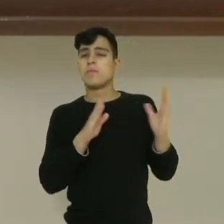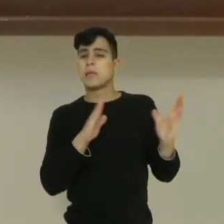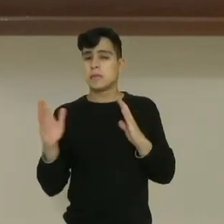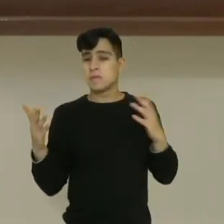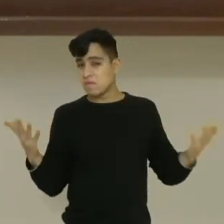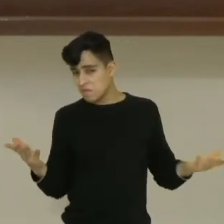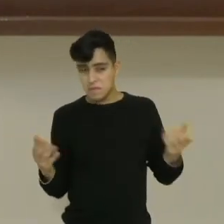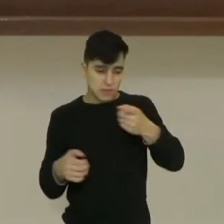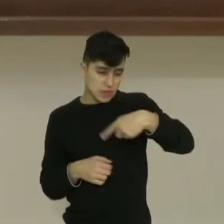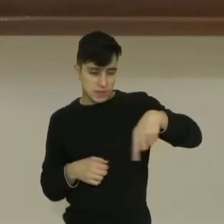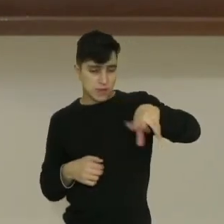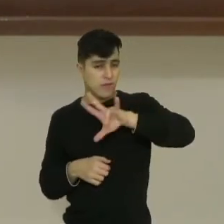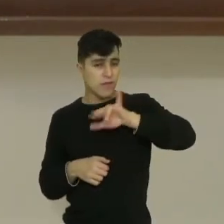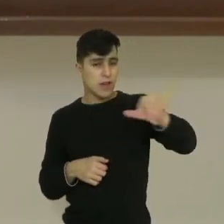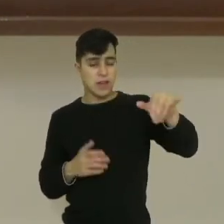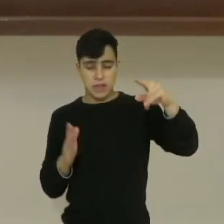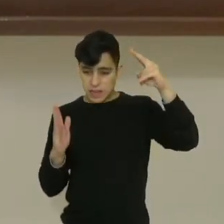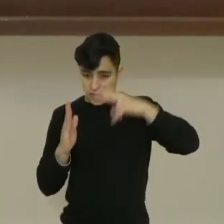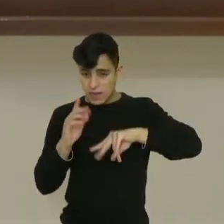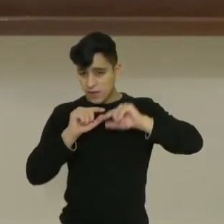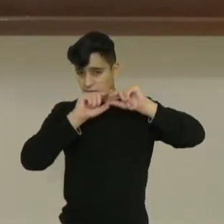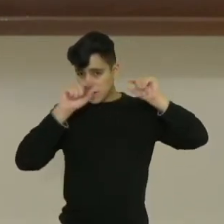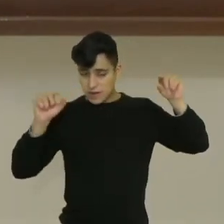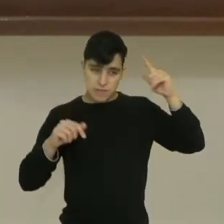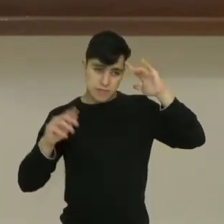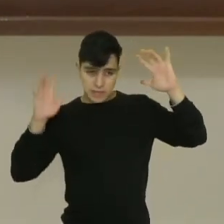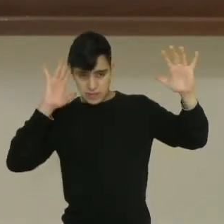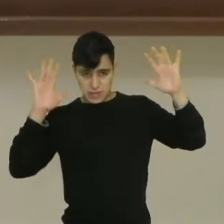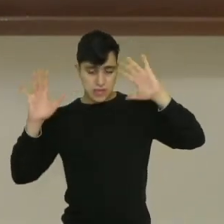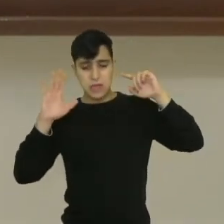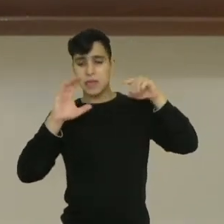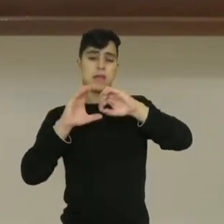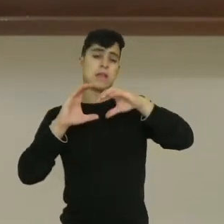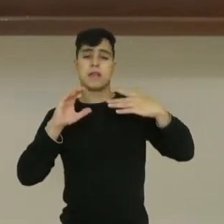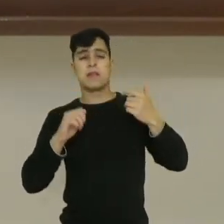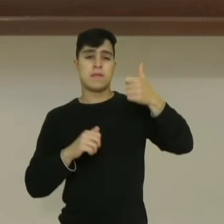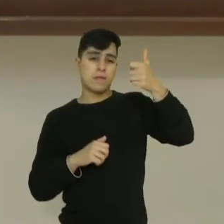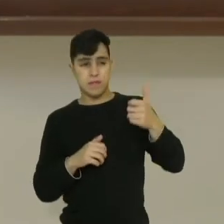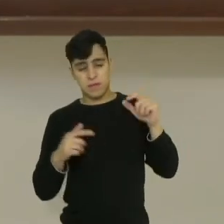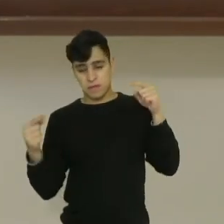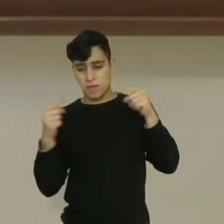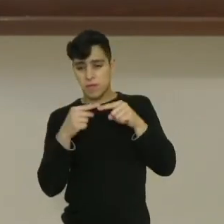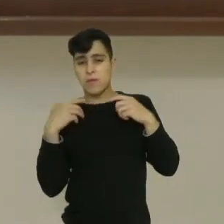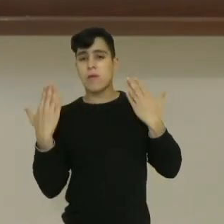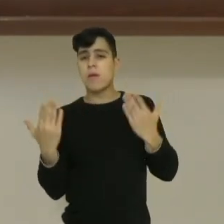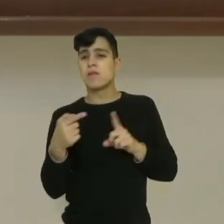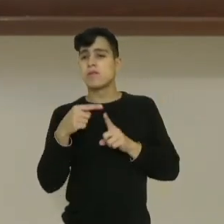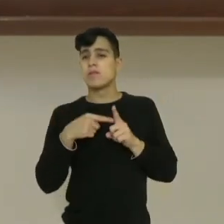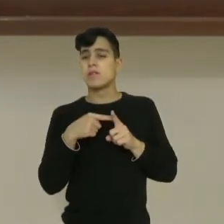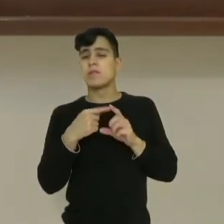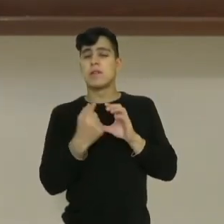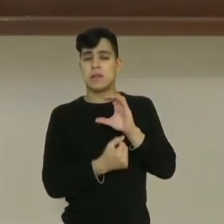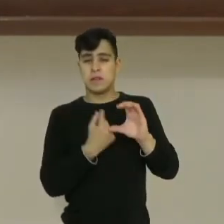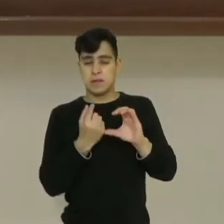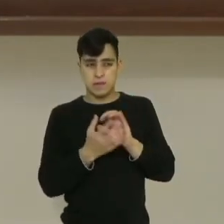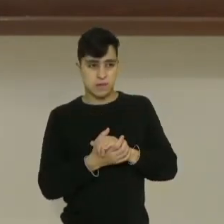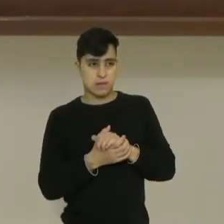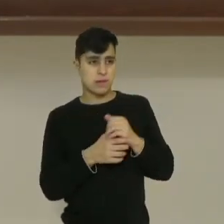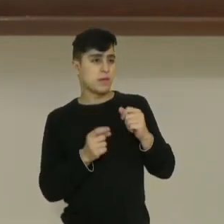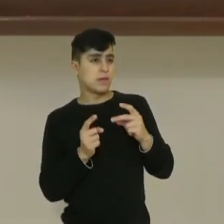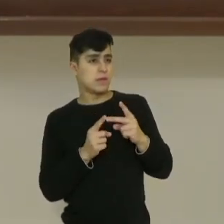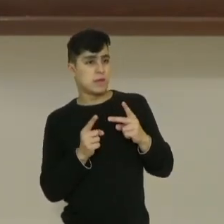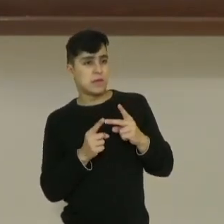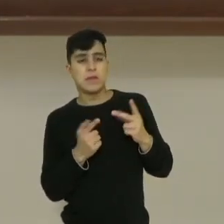Então o que vocês vão fazer? Vão ler a frase e pensar, essa característica 1 encaixa em qual tipo de capitalismo?